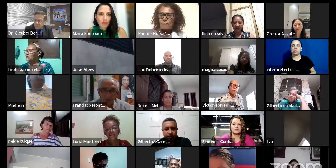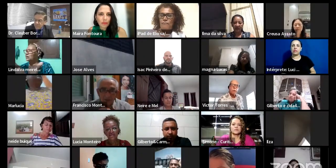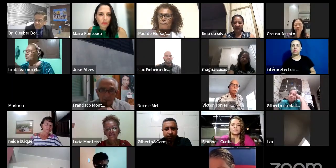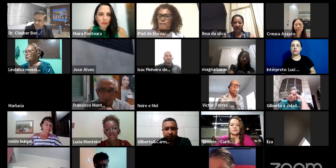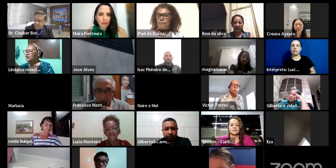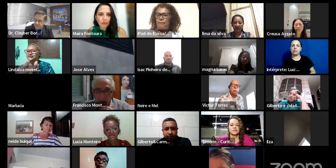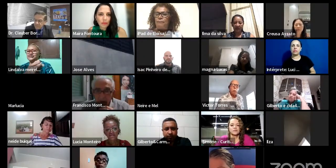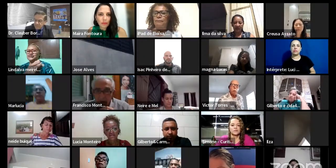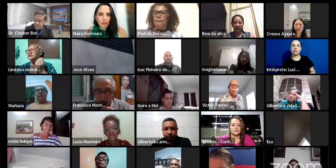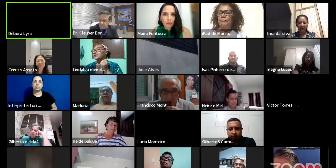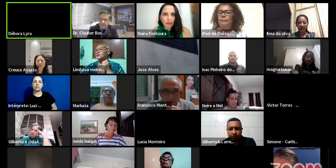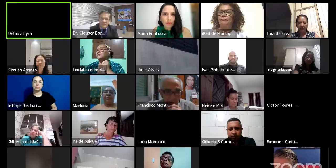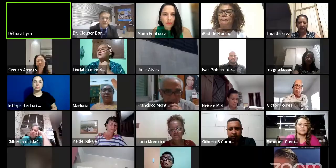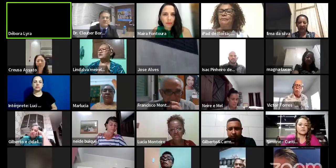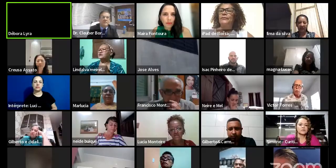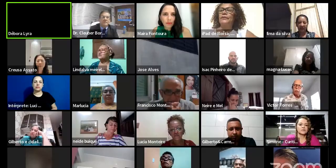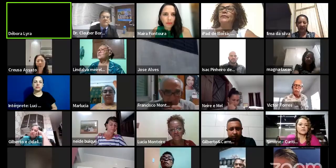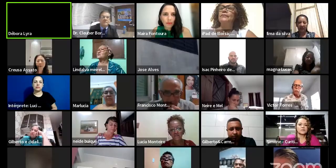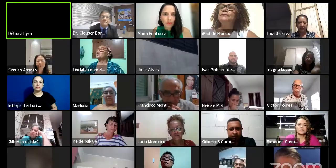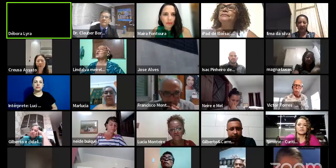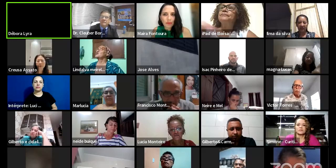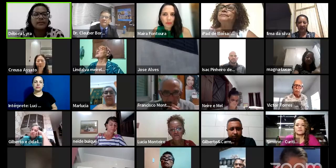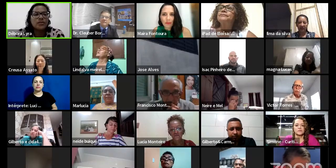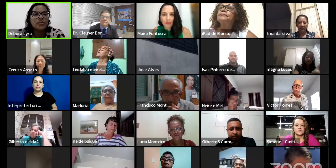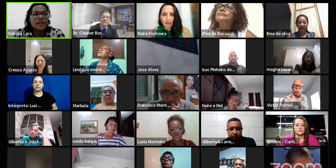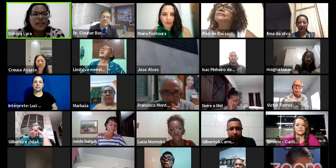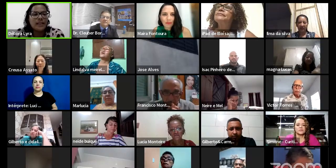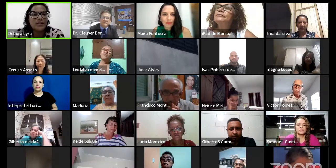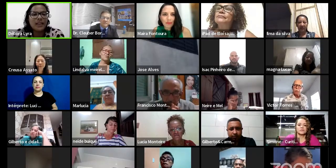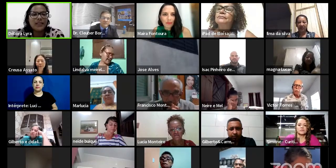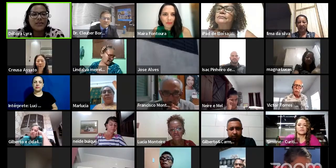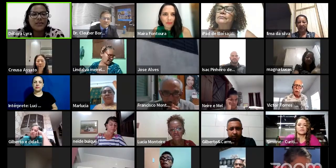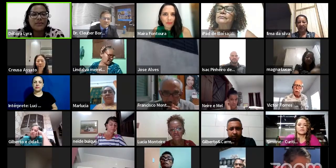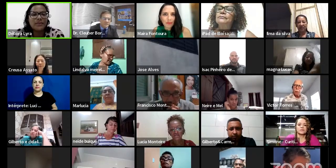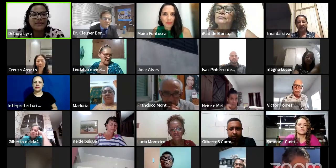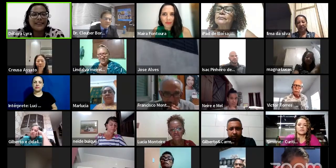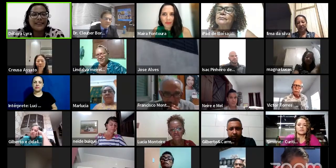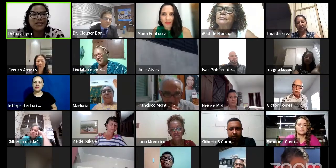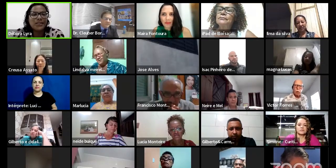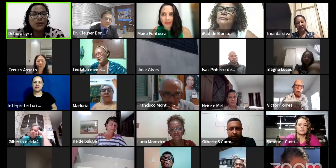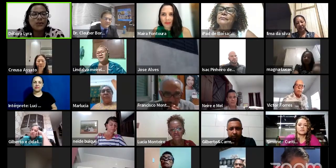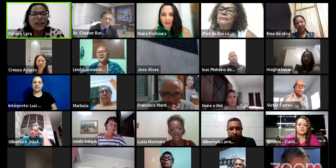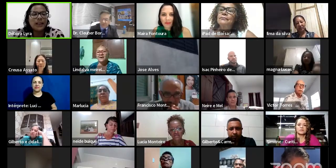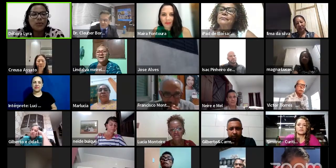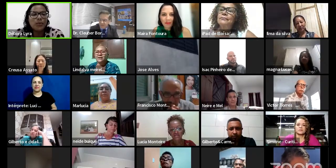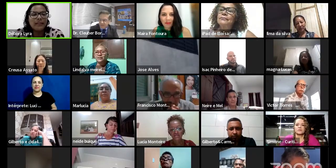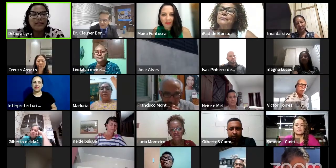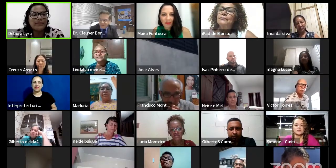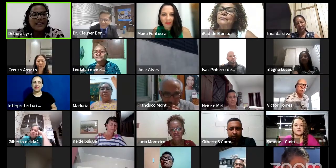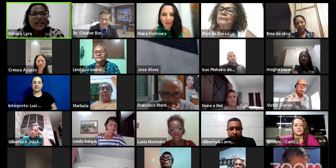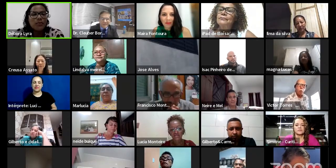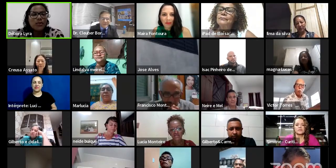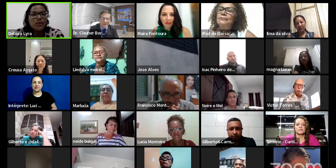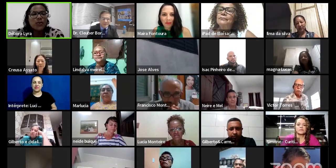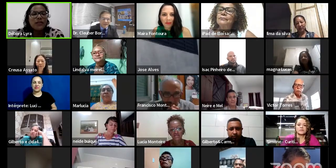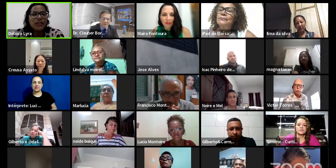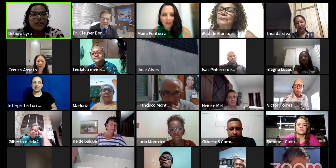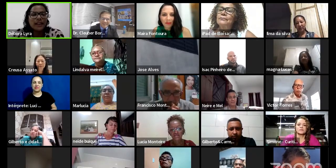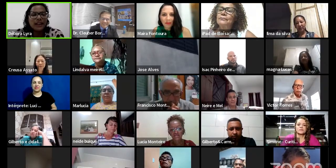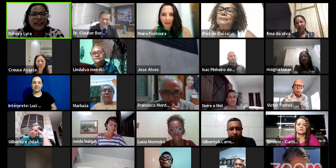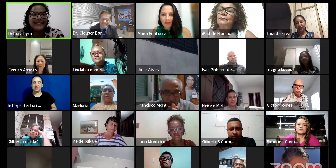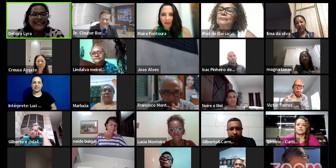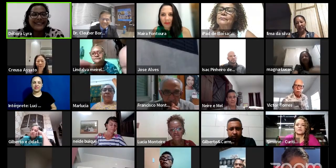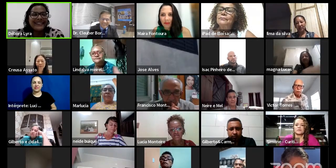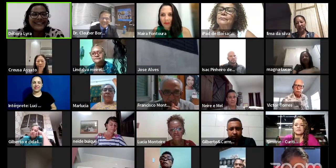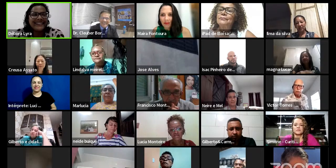Boa noite a todos. Maíra, sucesso aí, viu? Doutor Kleuber, você sabe que eu sou sua